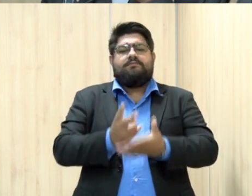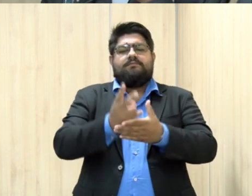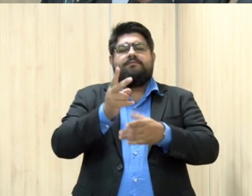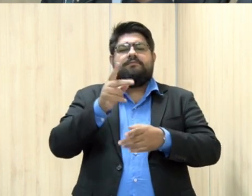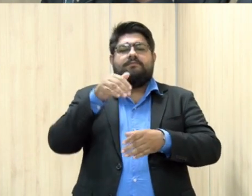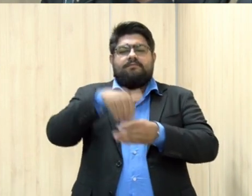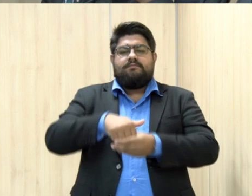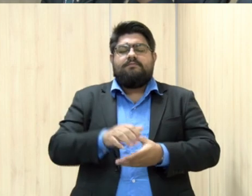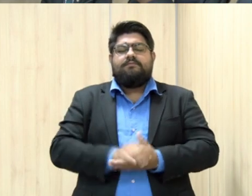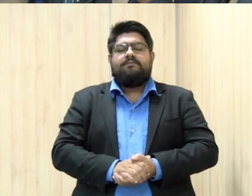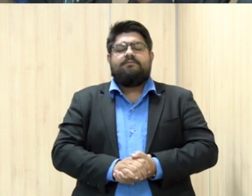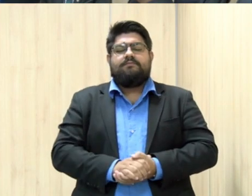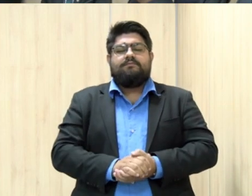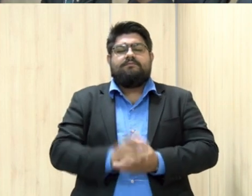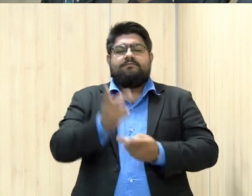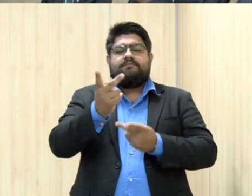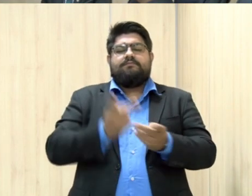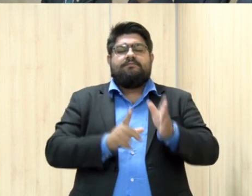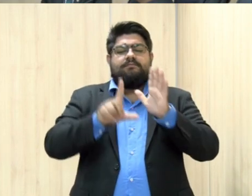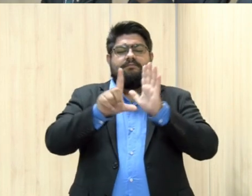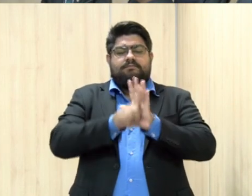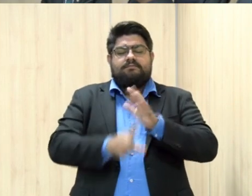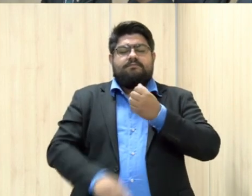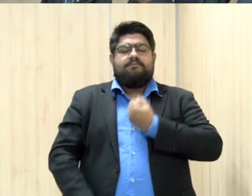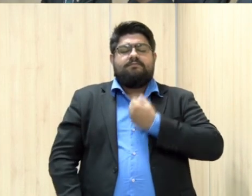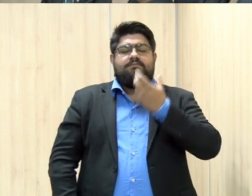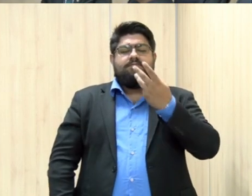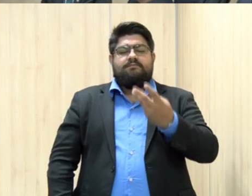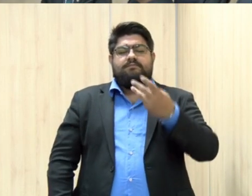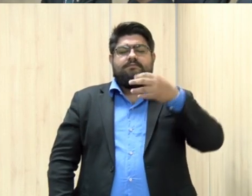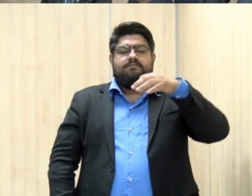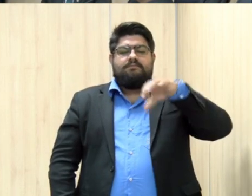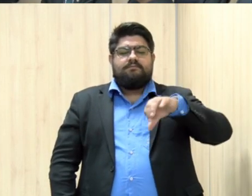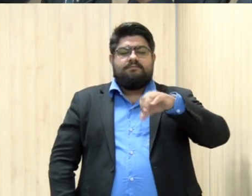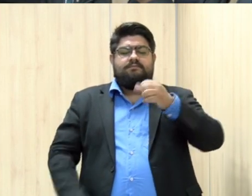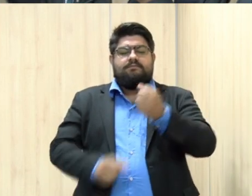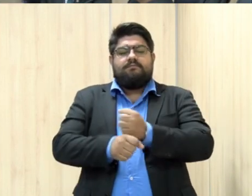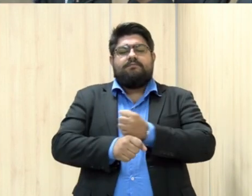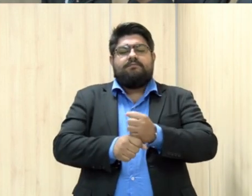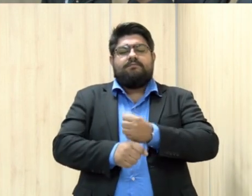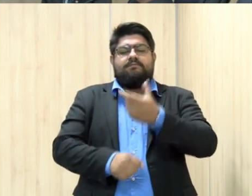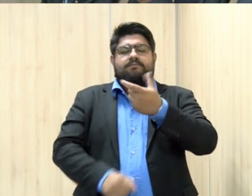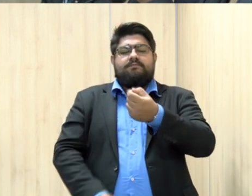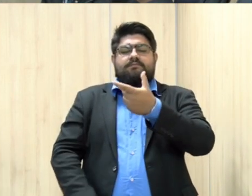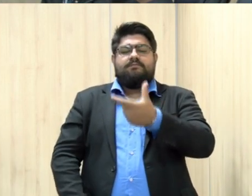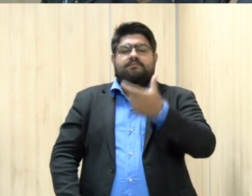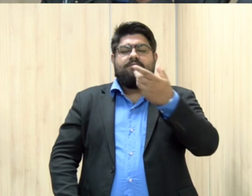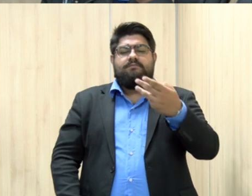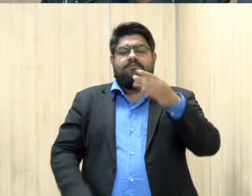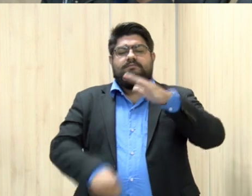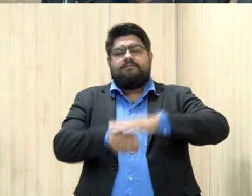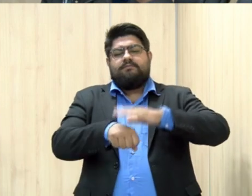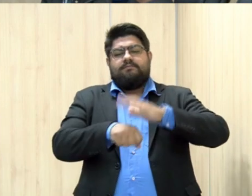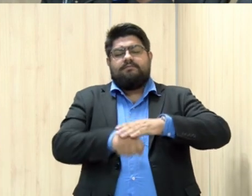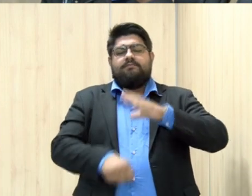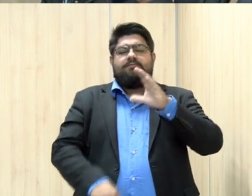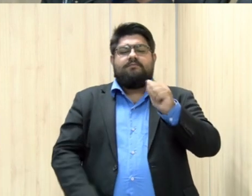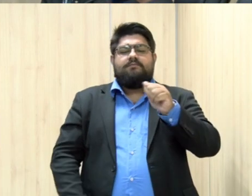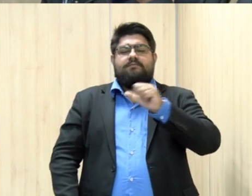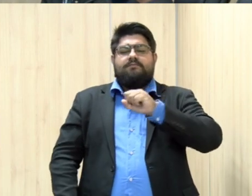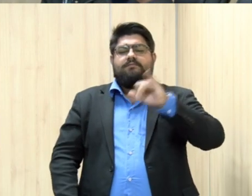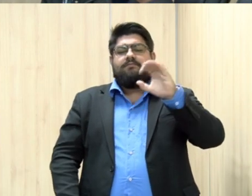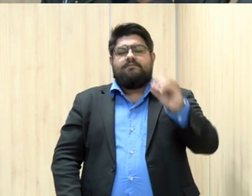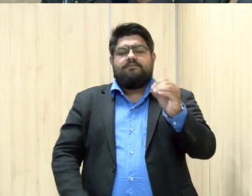expediente projeto de lei número 39 de 2023 de autoria Deputado Cássio Góes